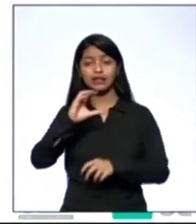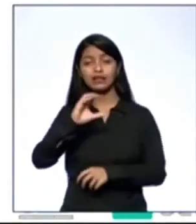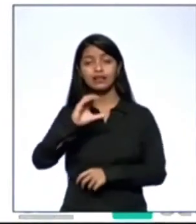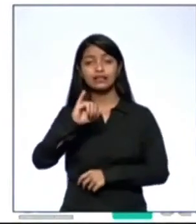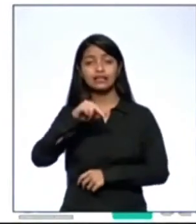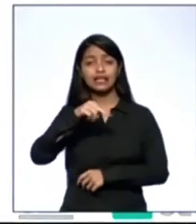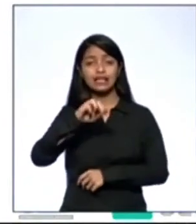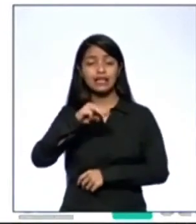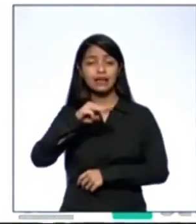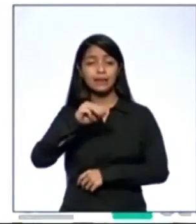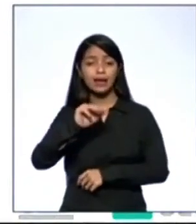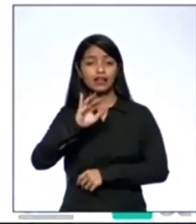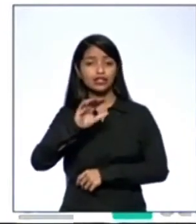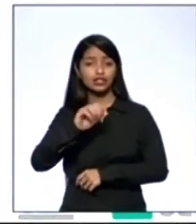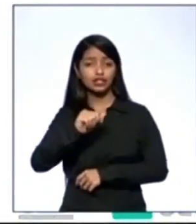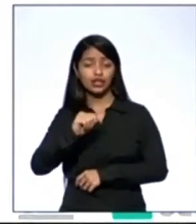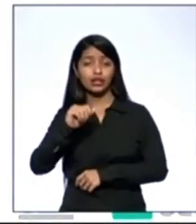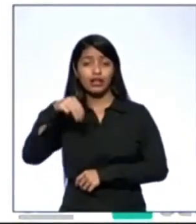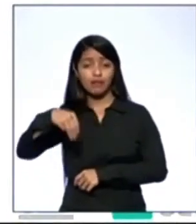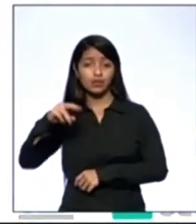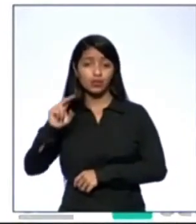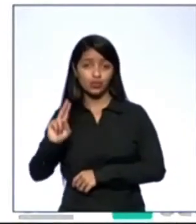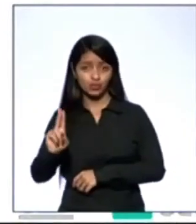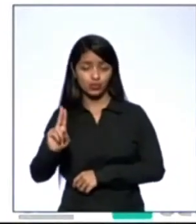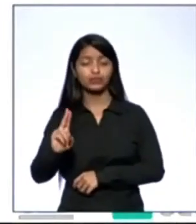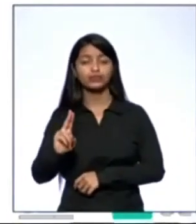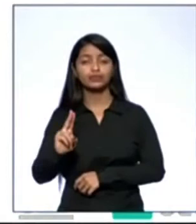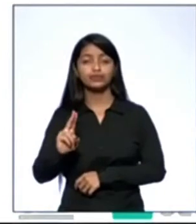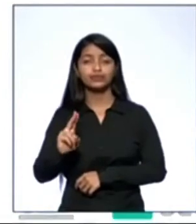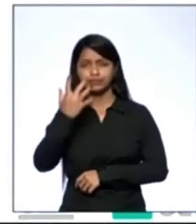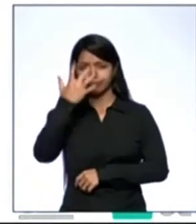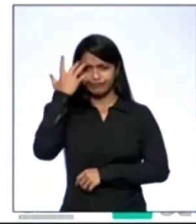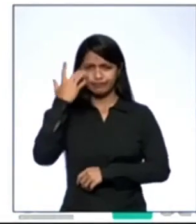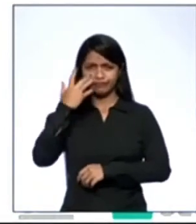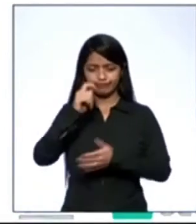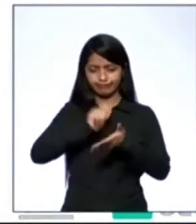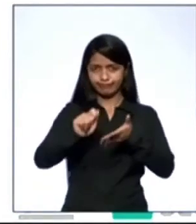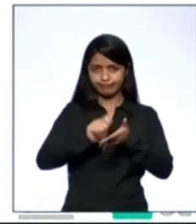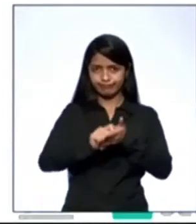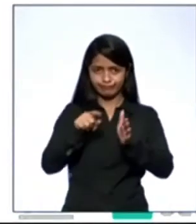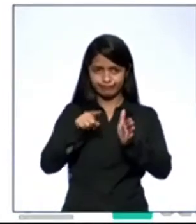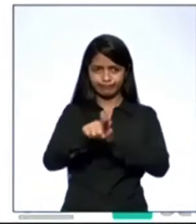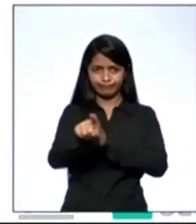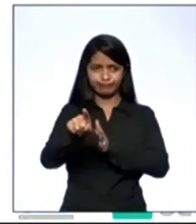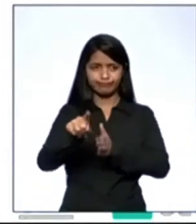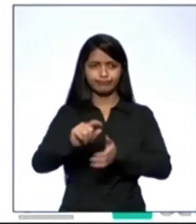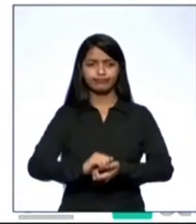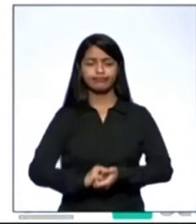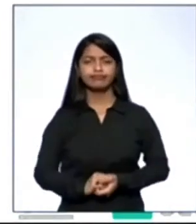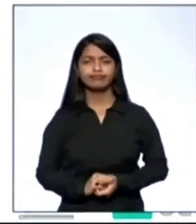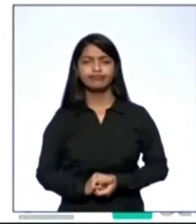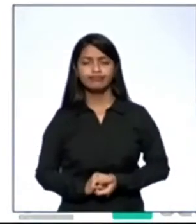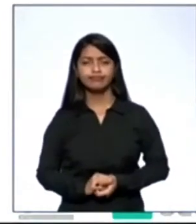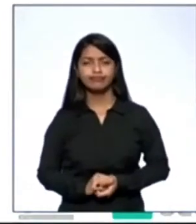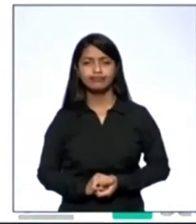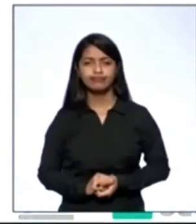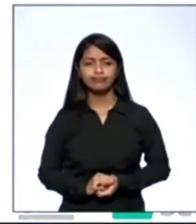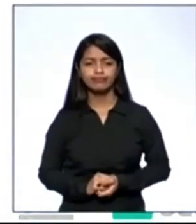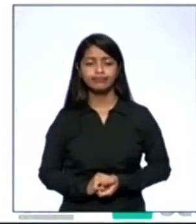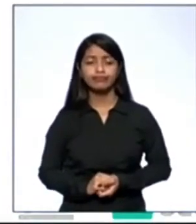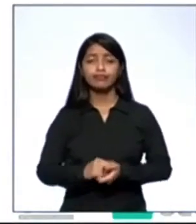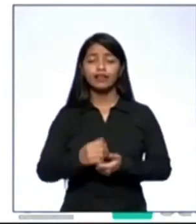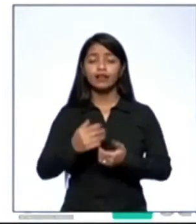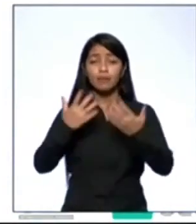movimento uniforme naquilo que o autor pergunta. Embora o movimento, né, da prova de 100